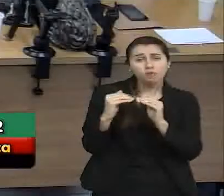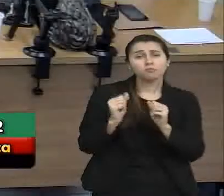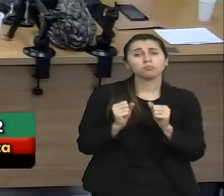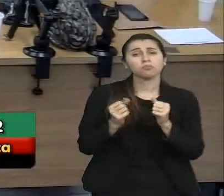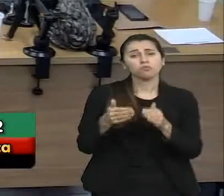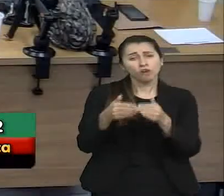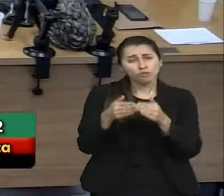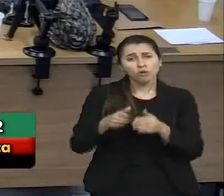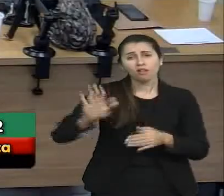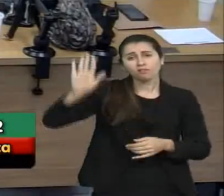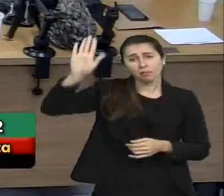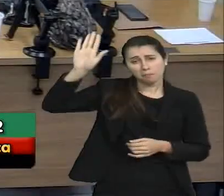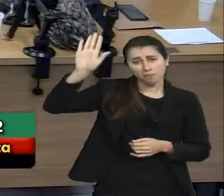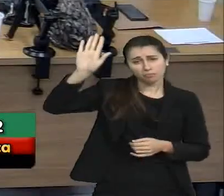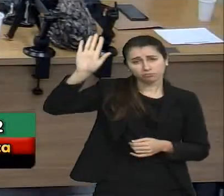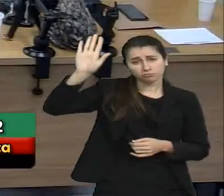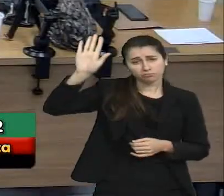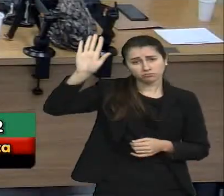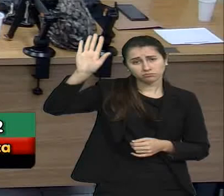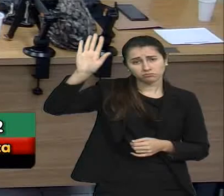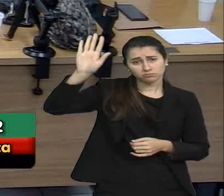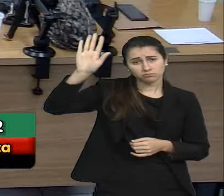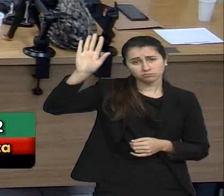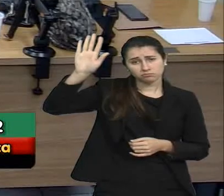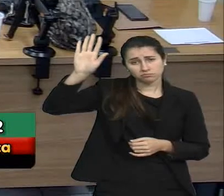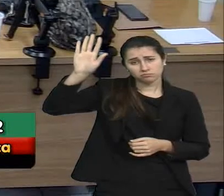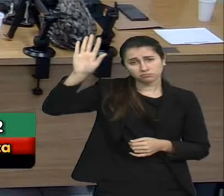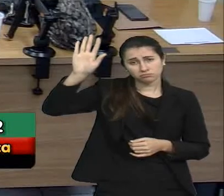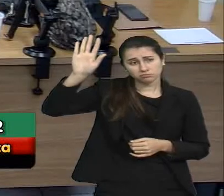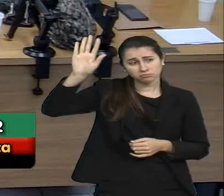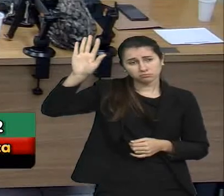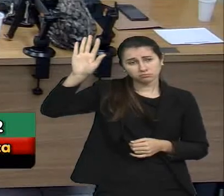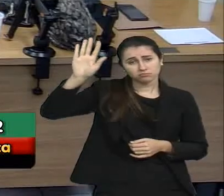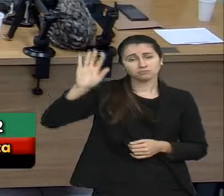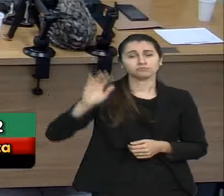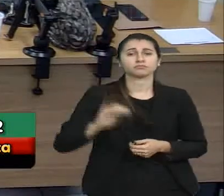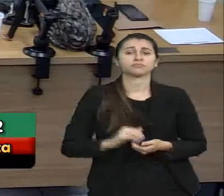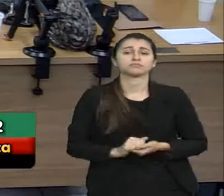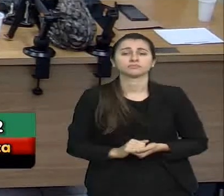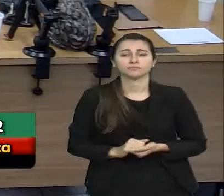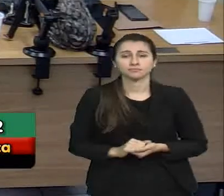mão para a inclusão da carta.